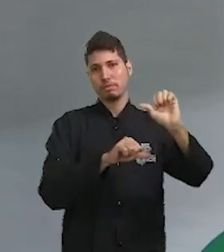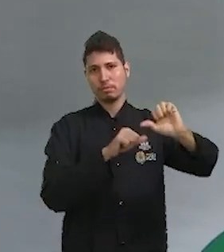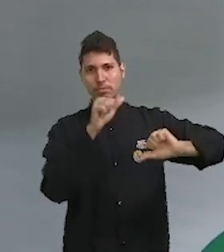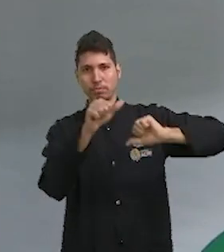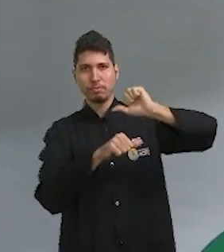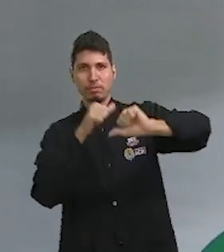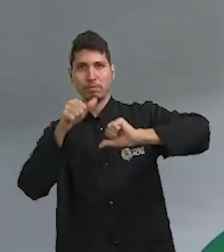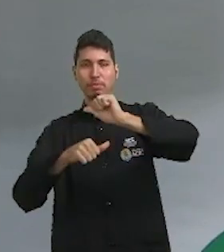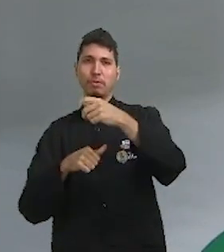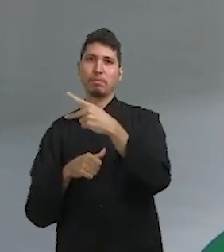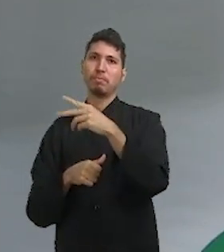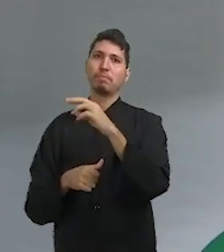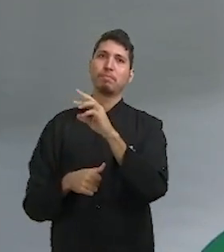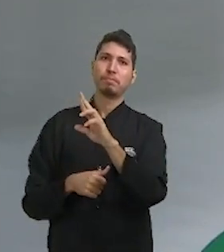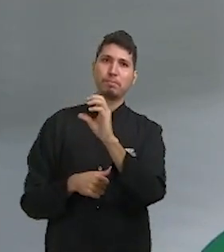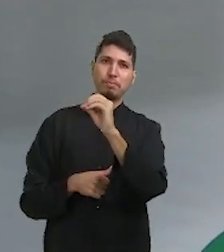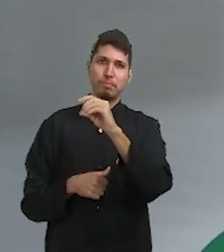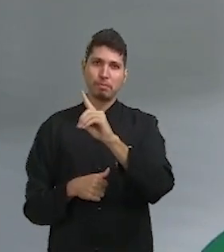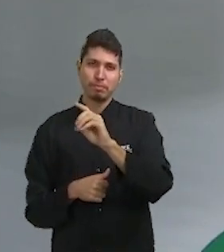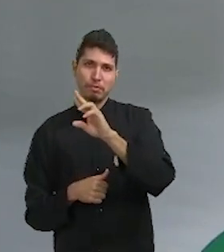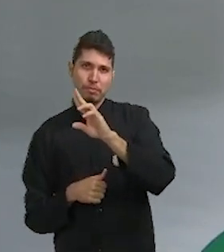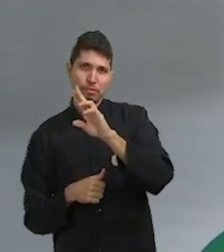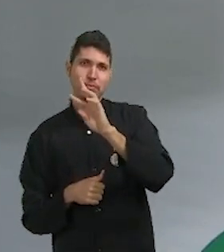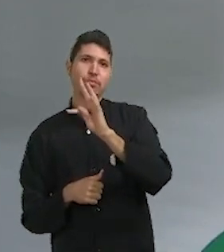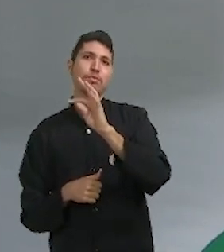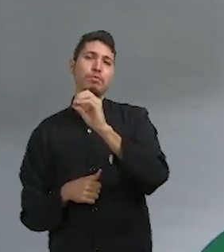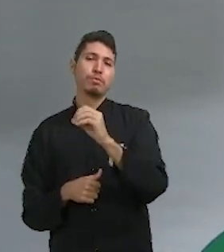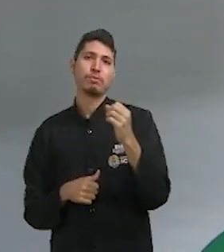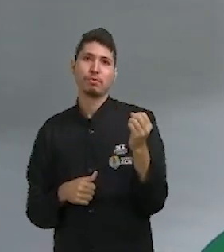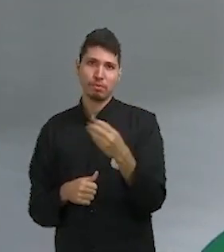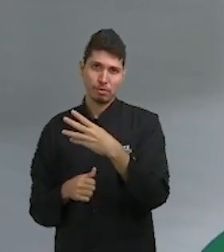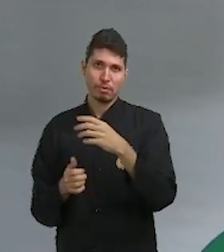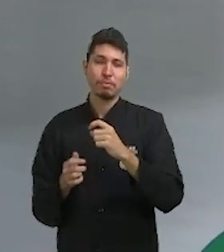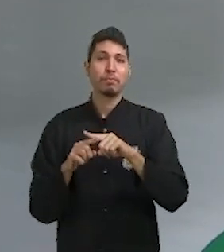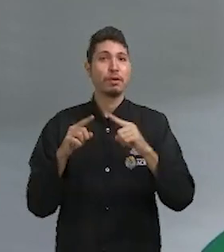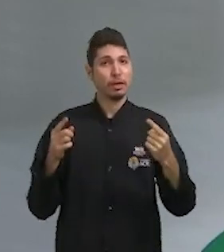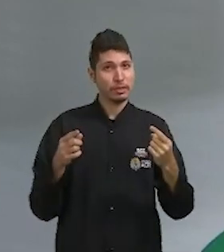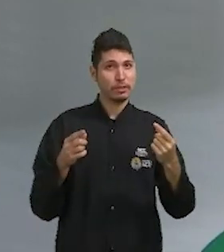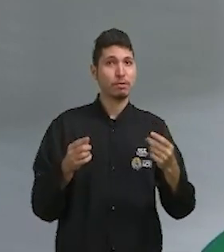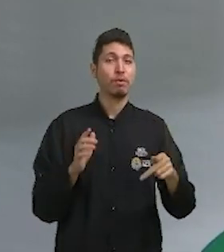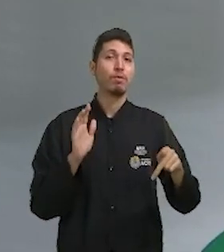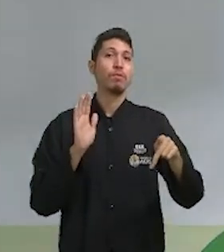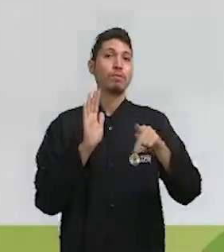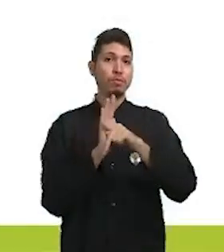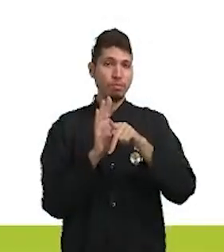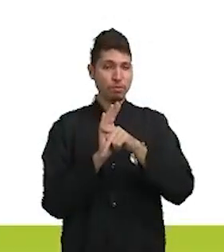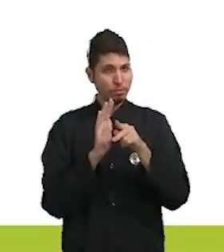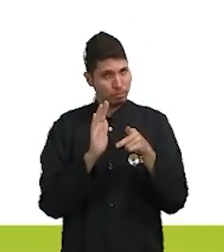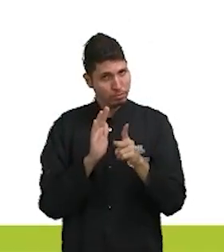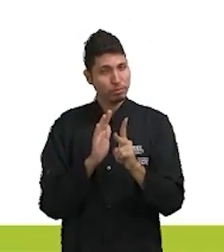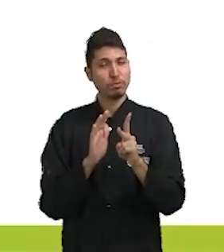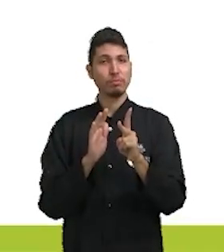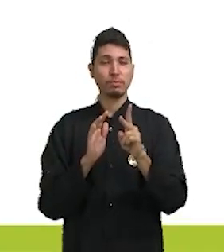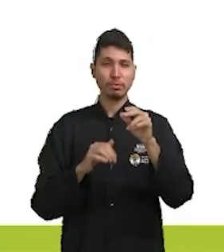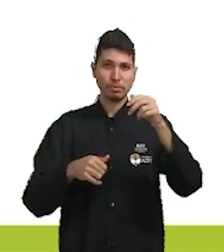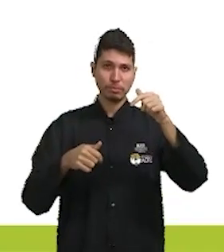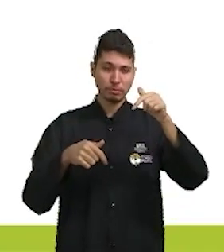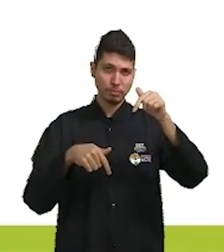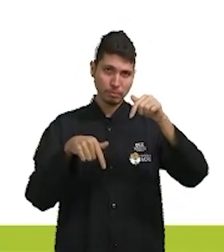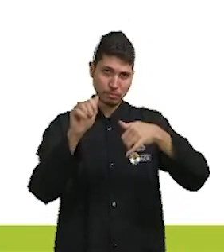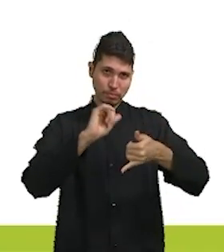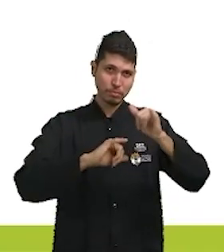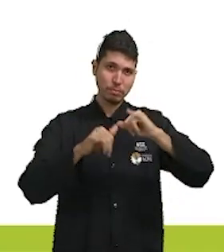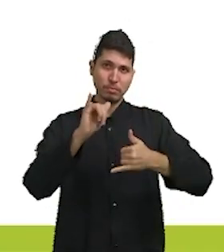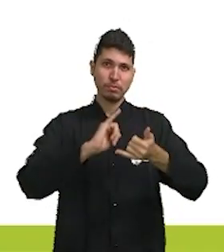os mesmos átomos, os mesmos elementos químicos trabalhados desde o início, tá? Quando você observa